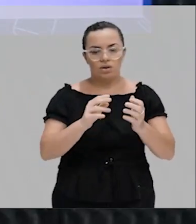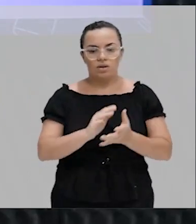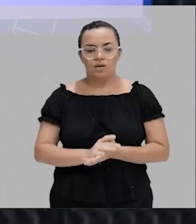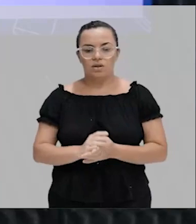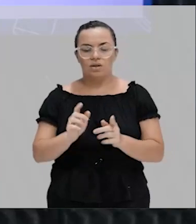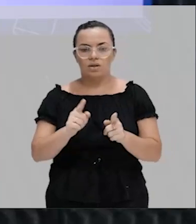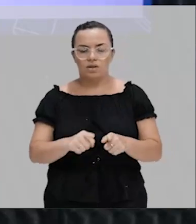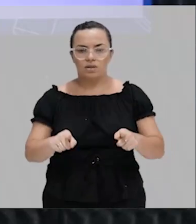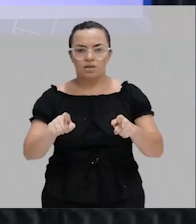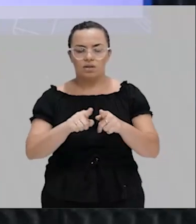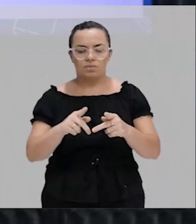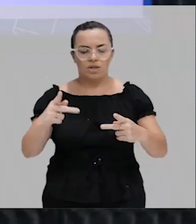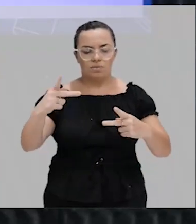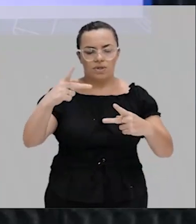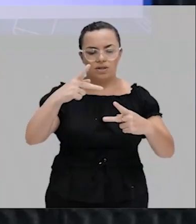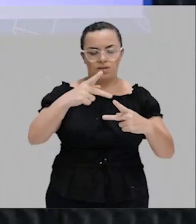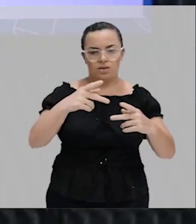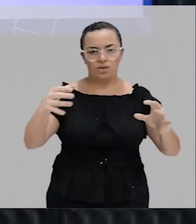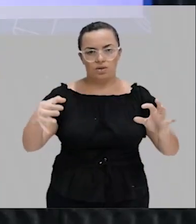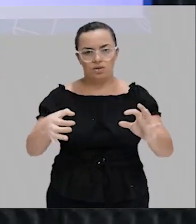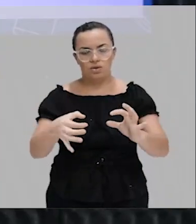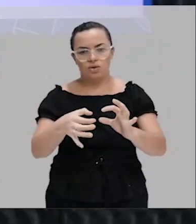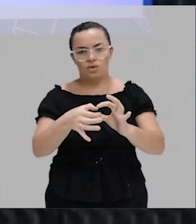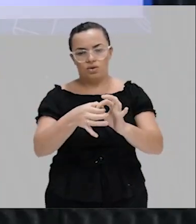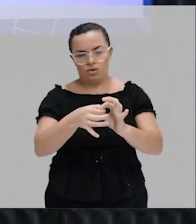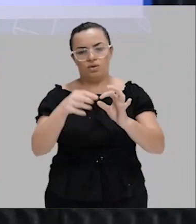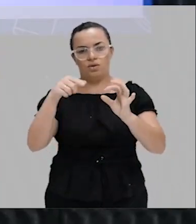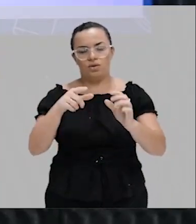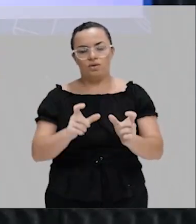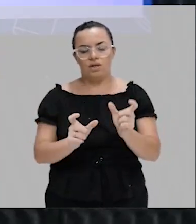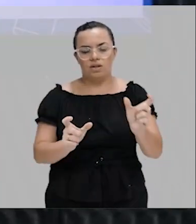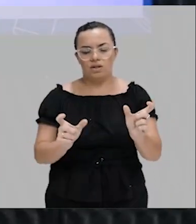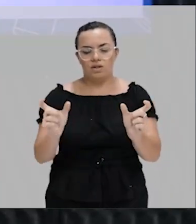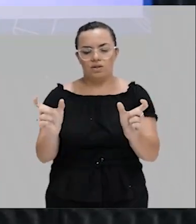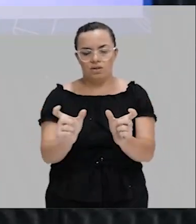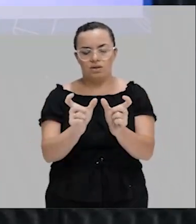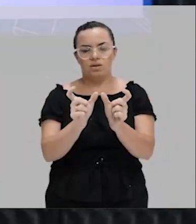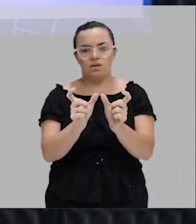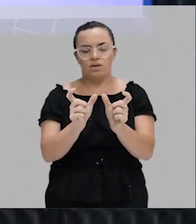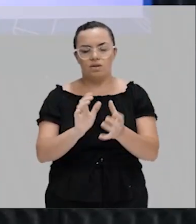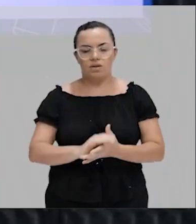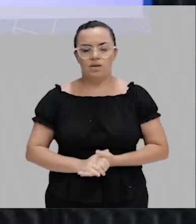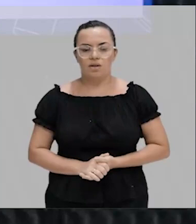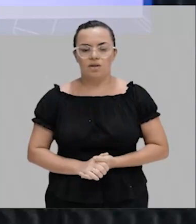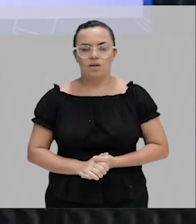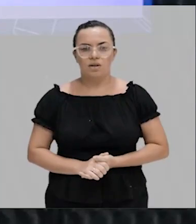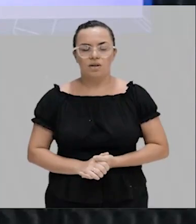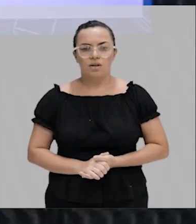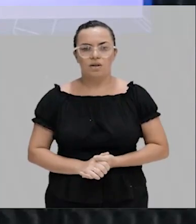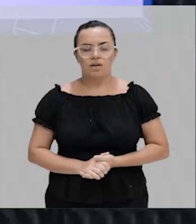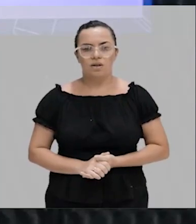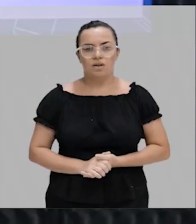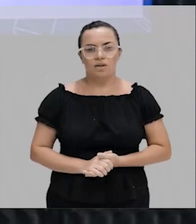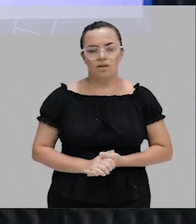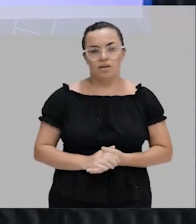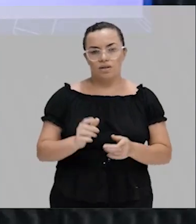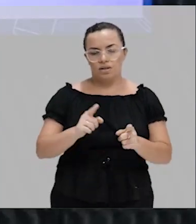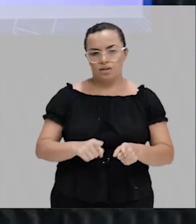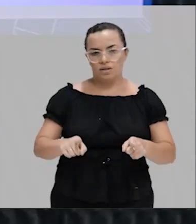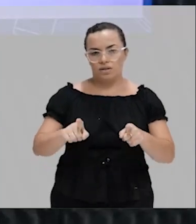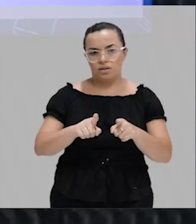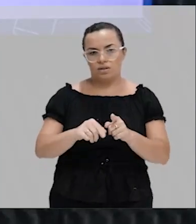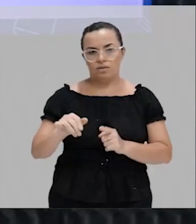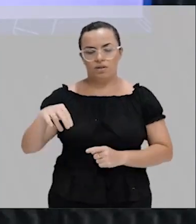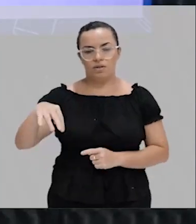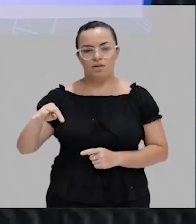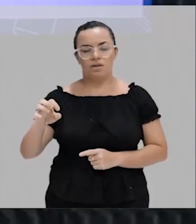para ligar frases, orações, palavras, e as interjeições, que são para falar dos nossos sentimentos. Então, classes de